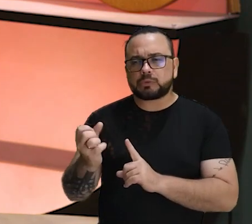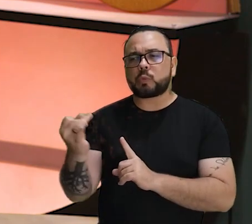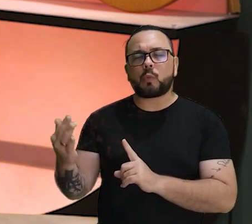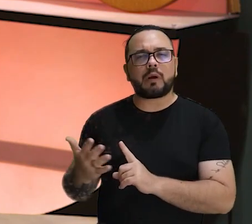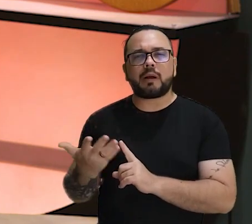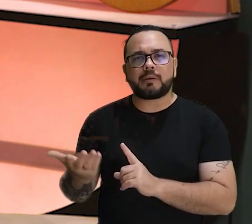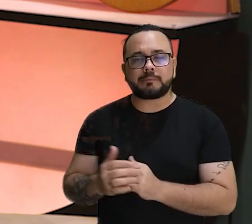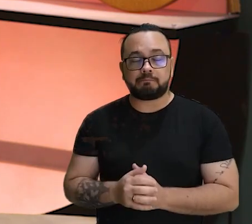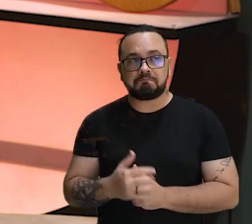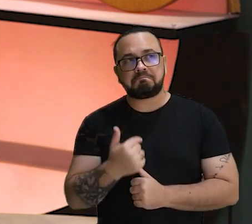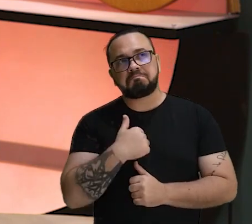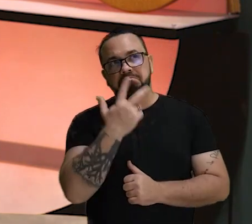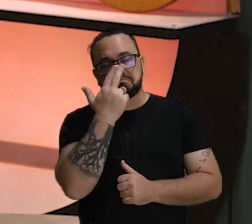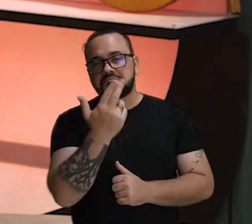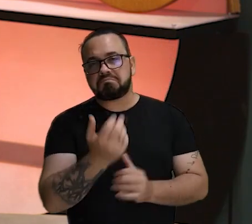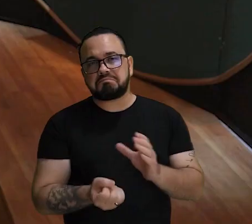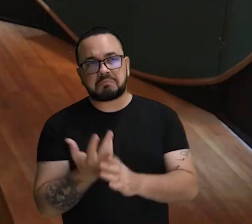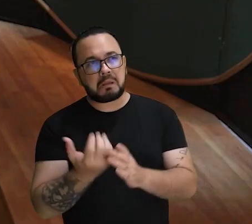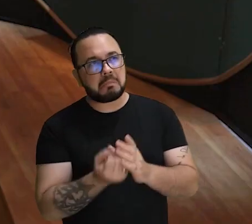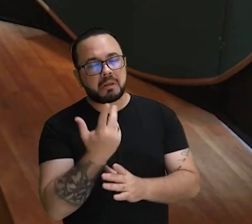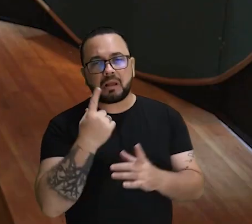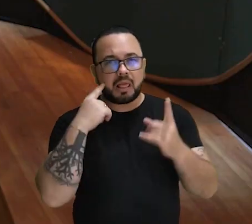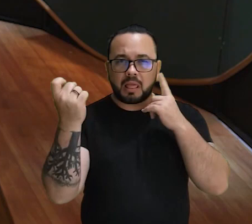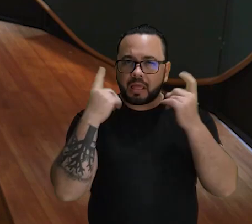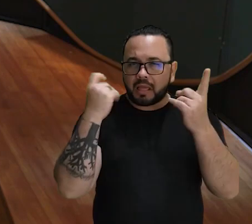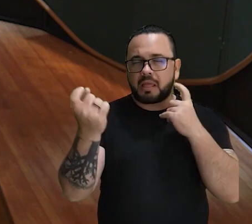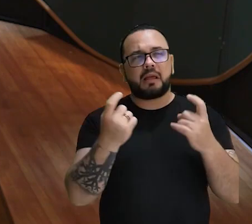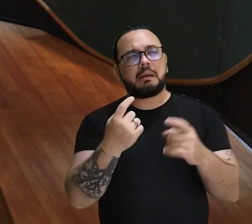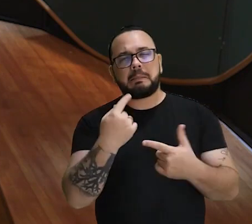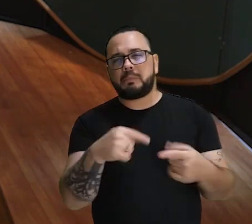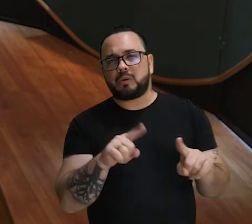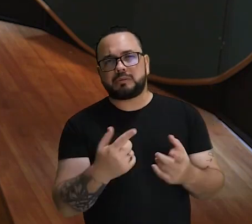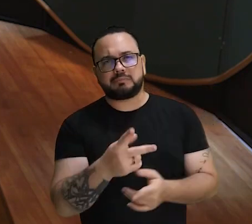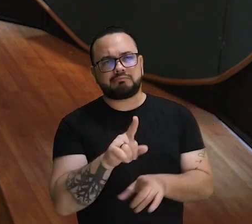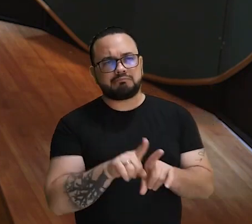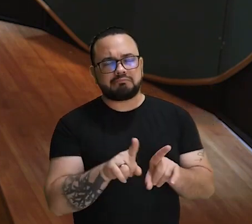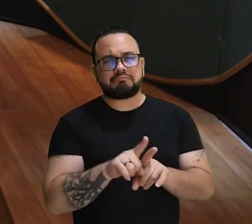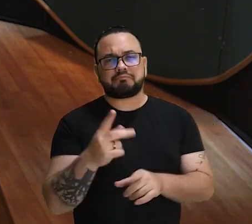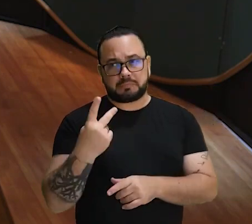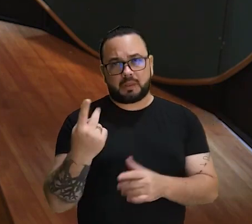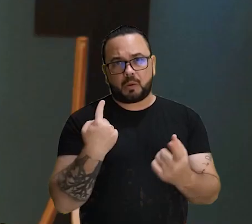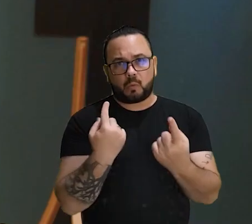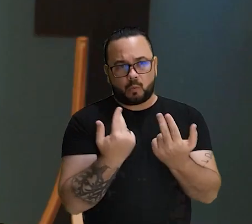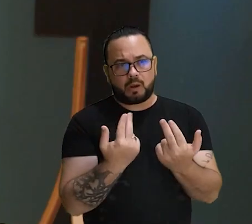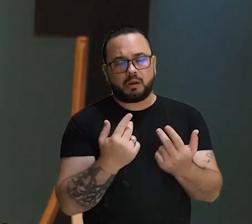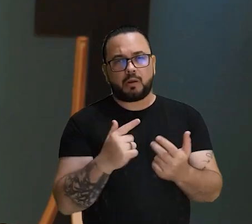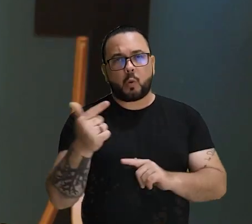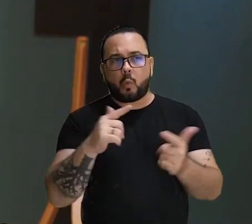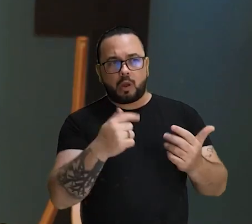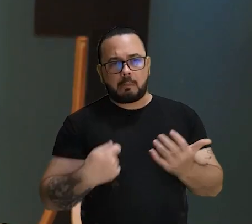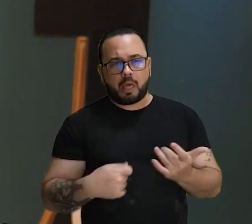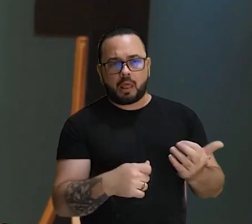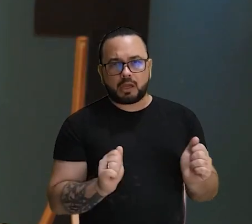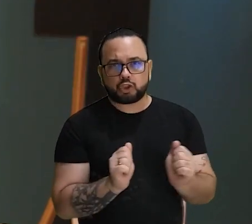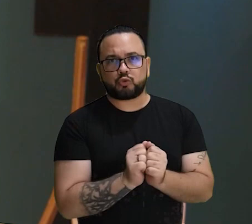na Lívia Matos? Nossa, eu acho que eu vou tirando, assim, né? Vai tirando. Vou inventando. Acho que até essa coisa que a gente tem em comum de tocar com outras